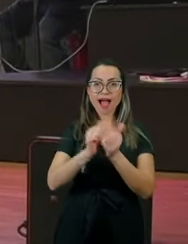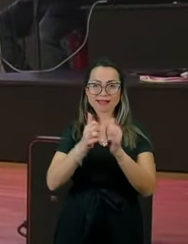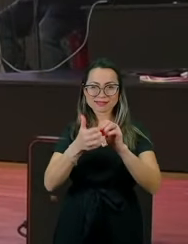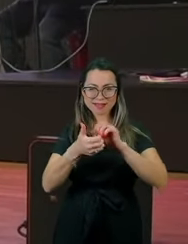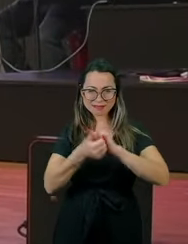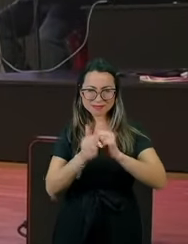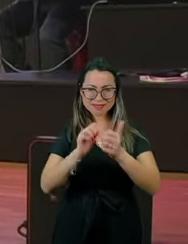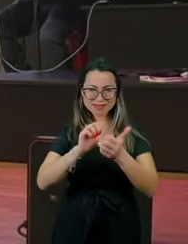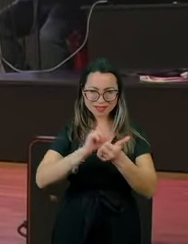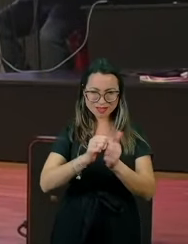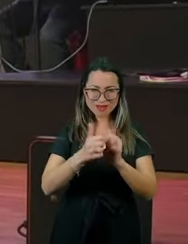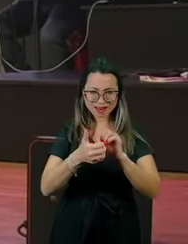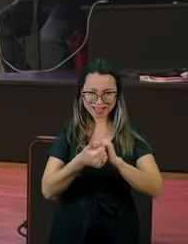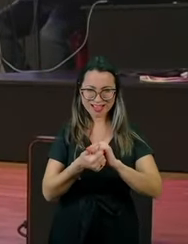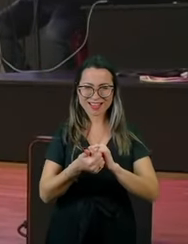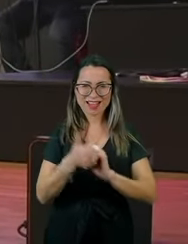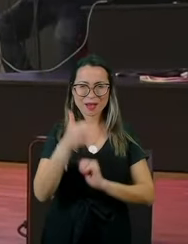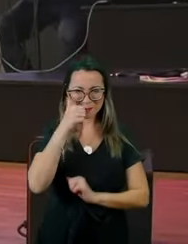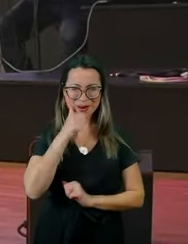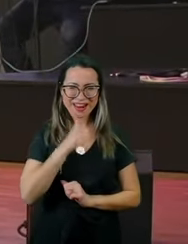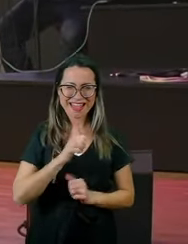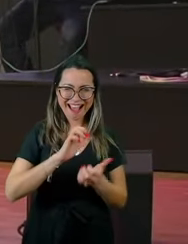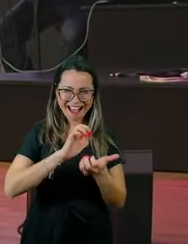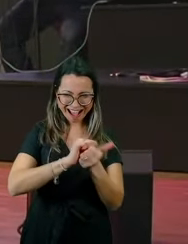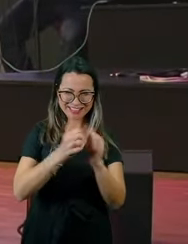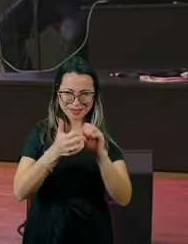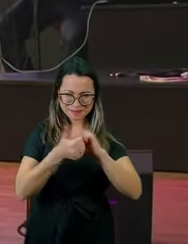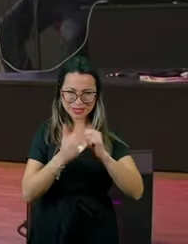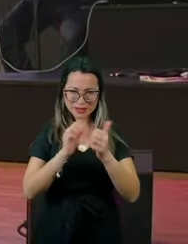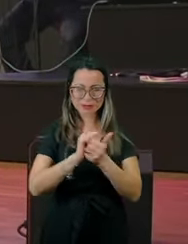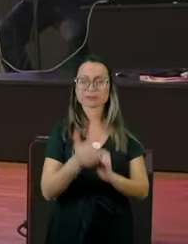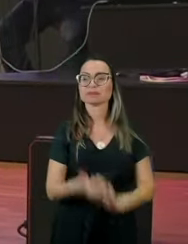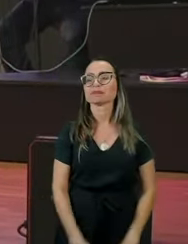Eu trouxe o meu carregador para mostrar um pouco que